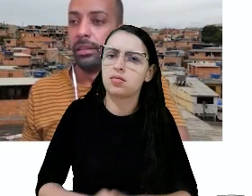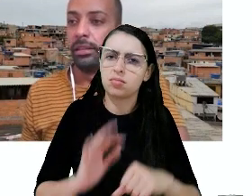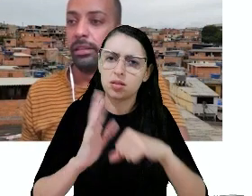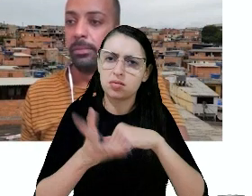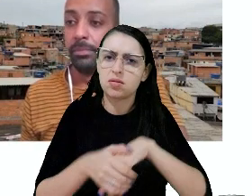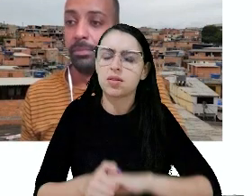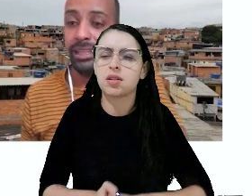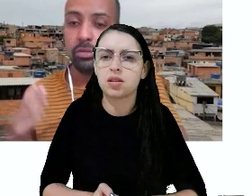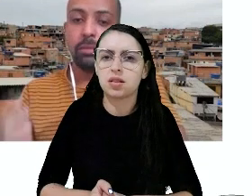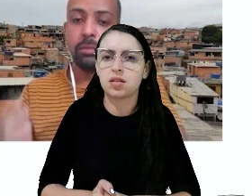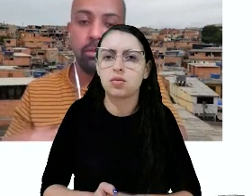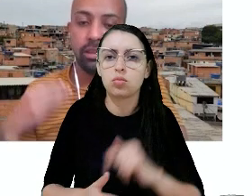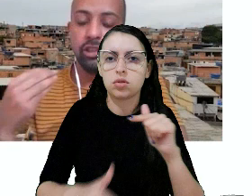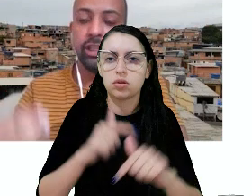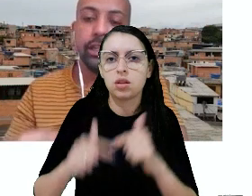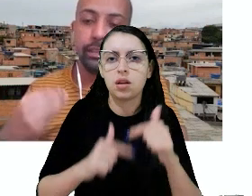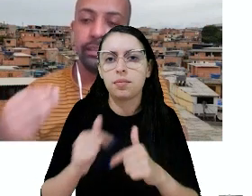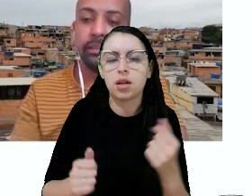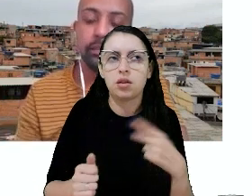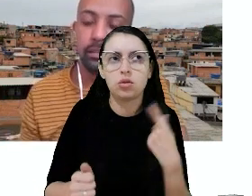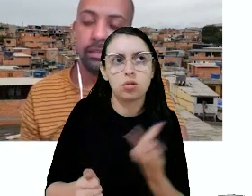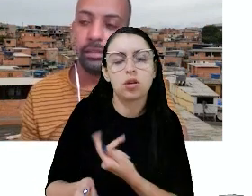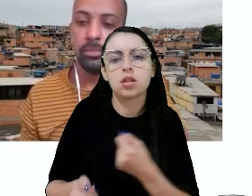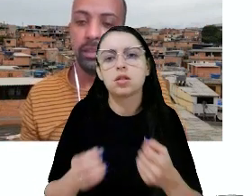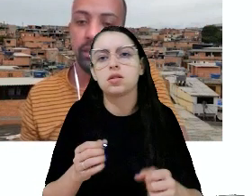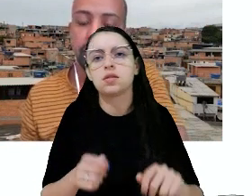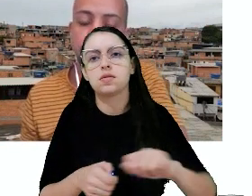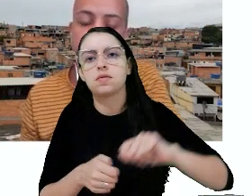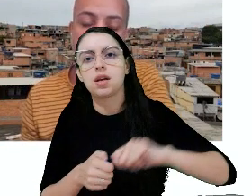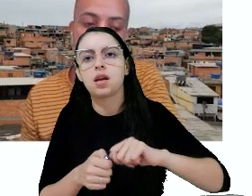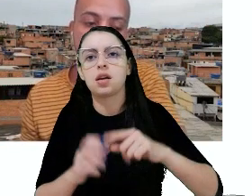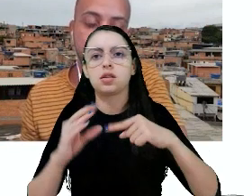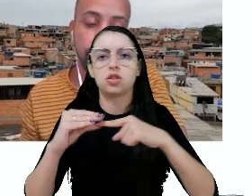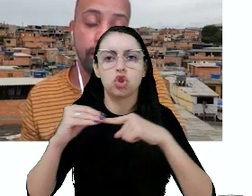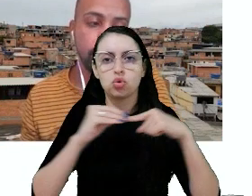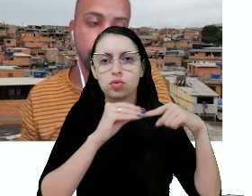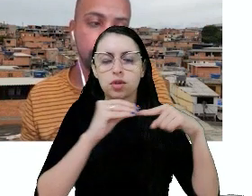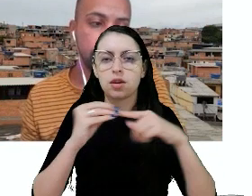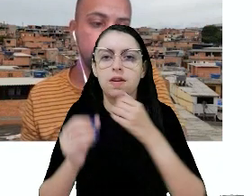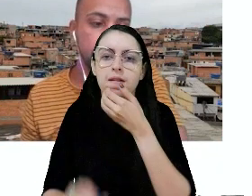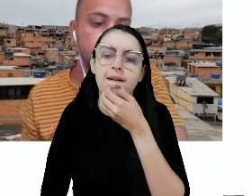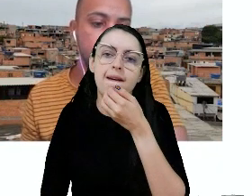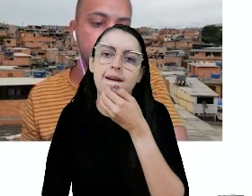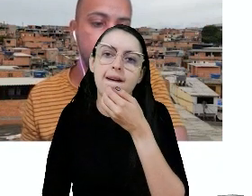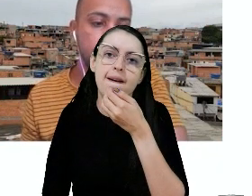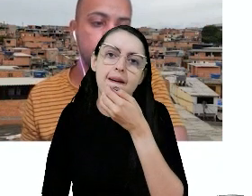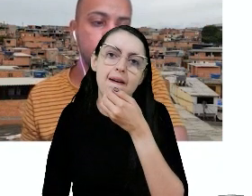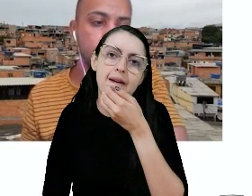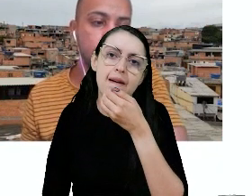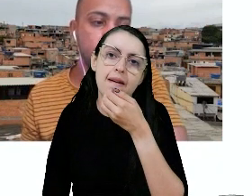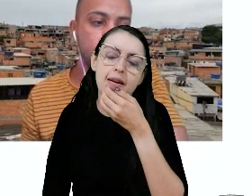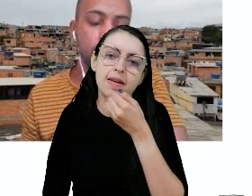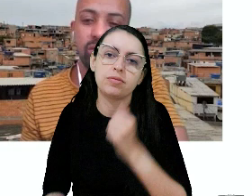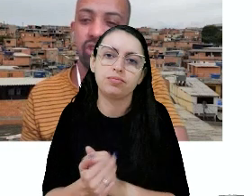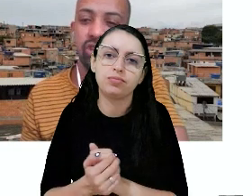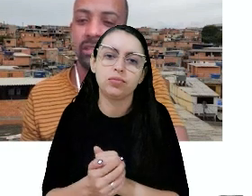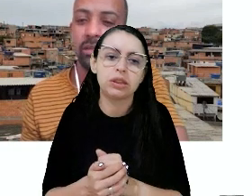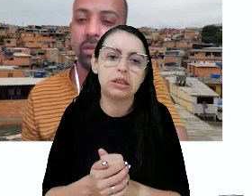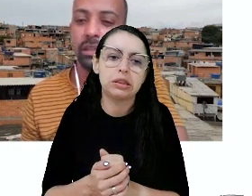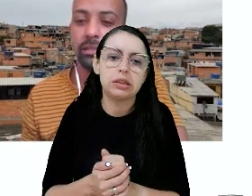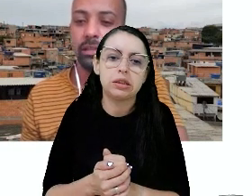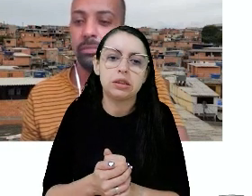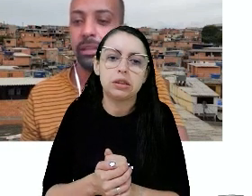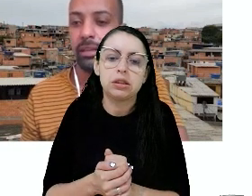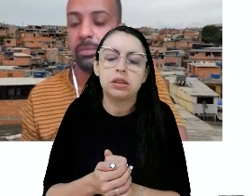né? E dentro do trabalho que a gente realiza aqui, de periferias e favelas, o contexto